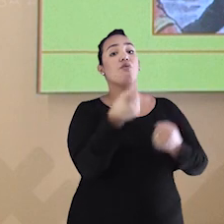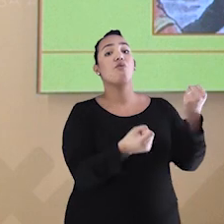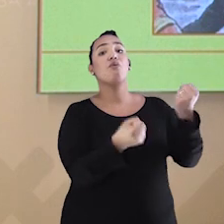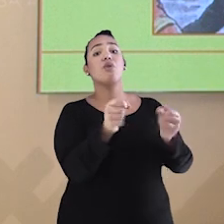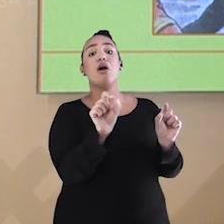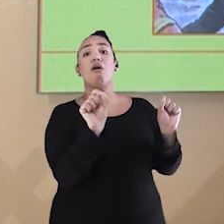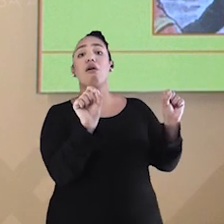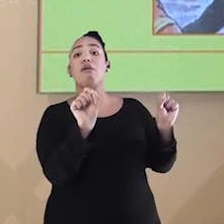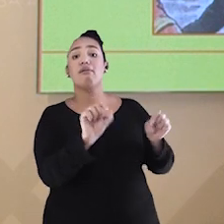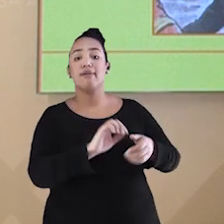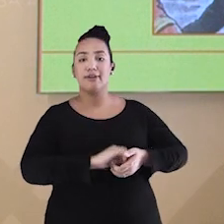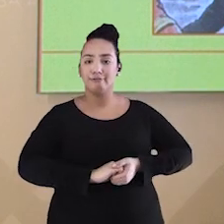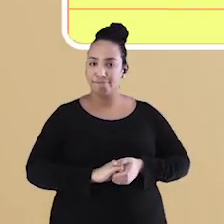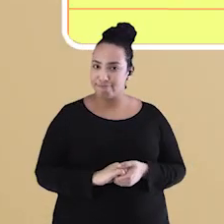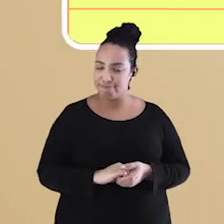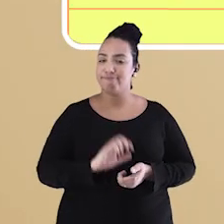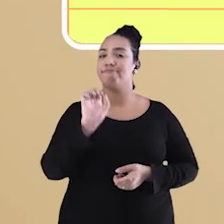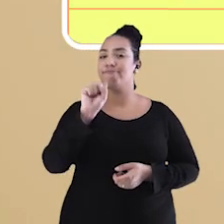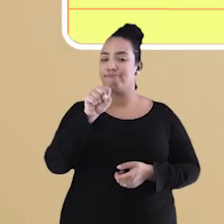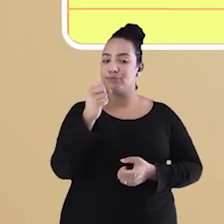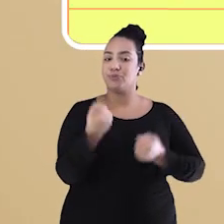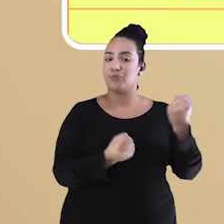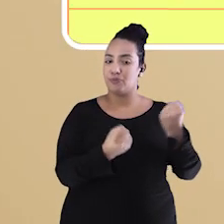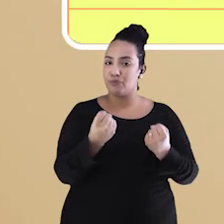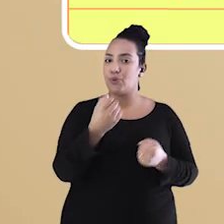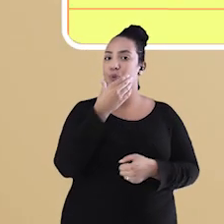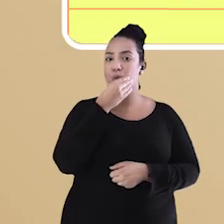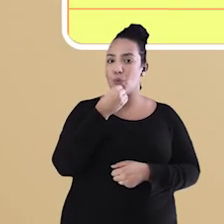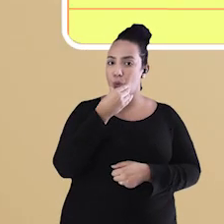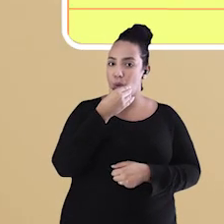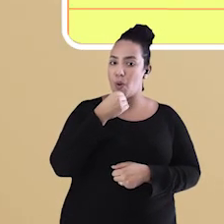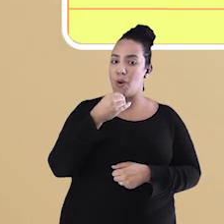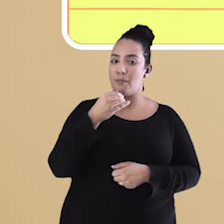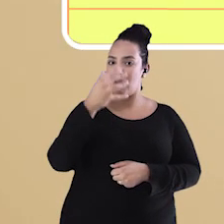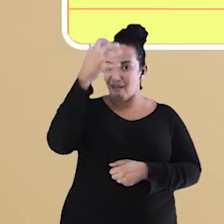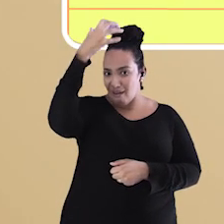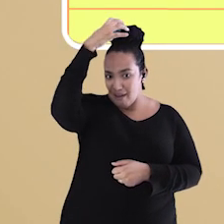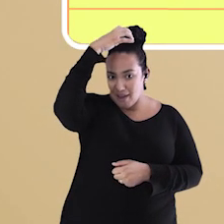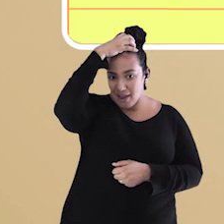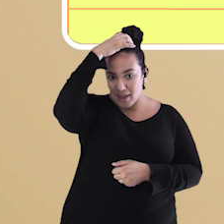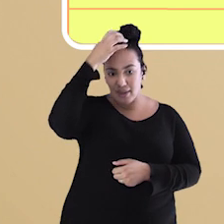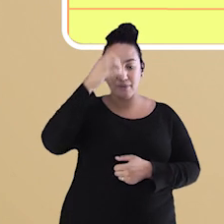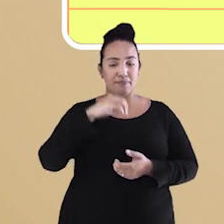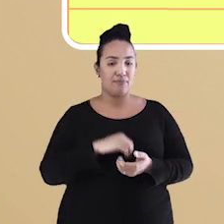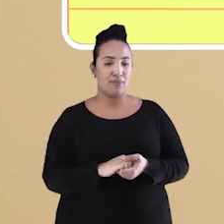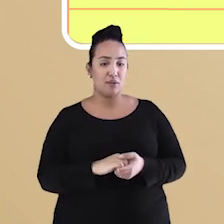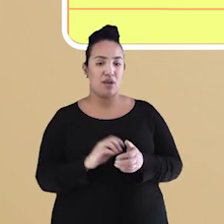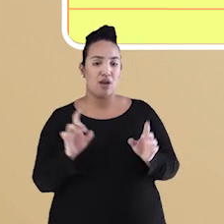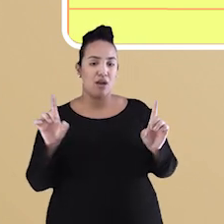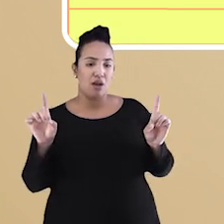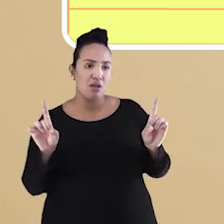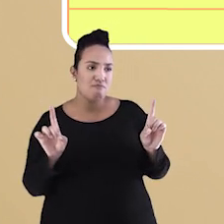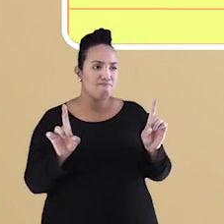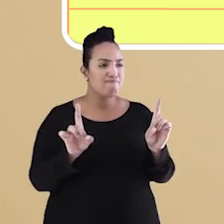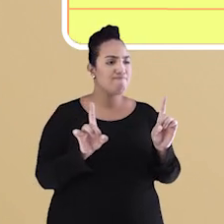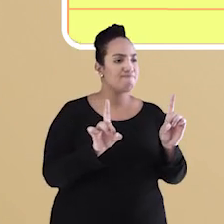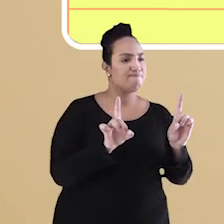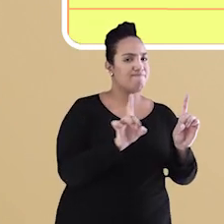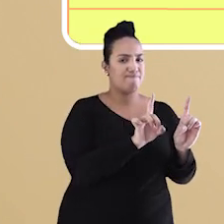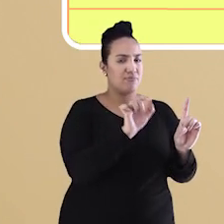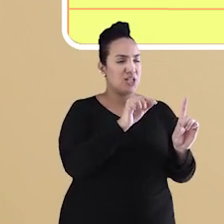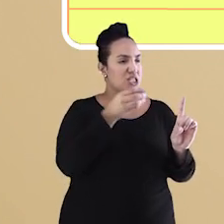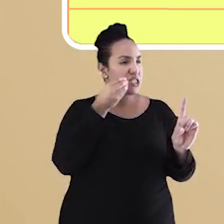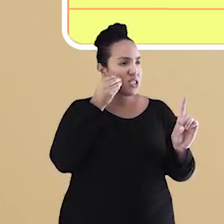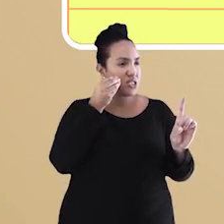ele vê cruzando a esquina? Sim, o carro do Francisco Ferdinando. Ele chegou bem perto para não ter